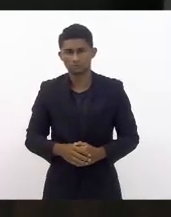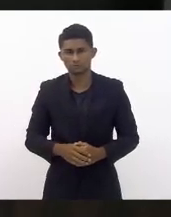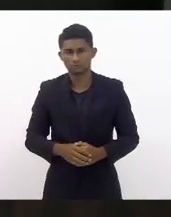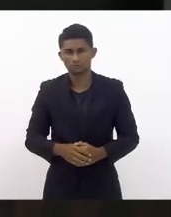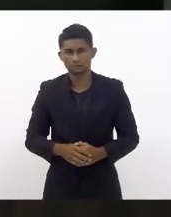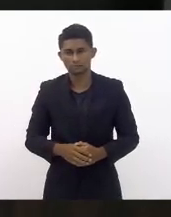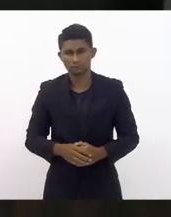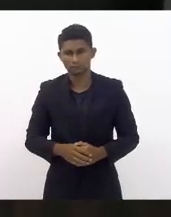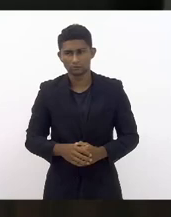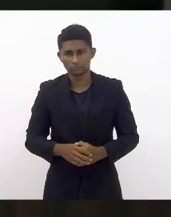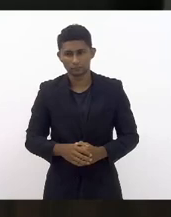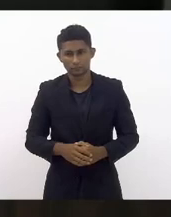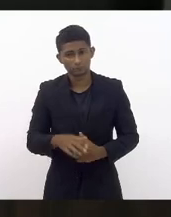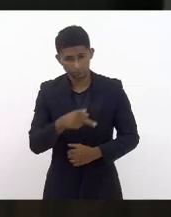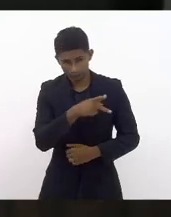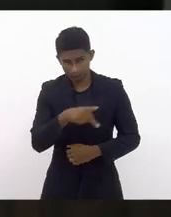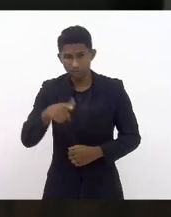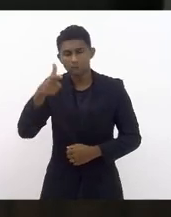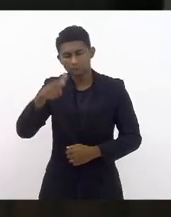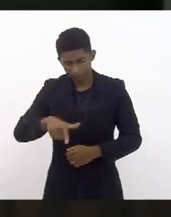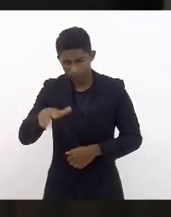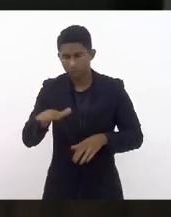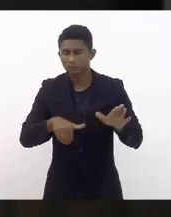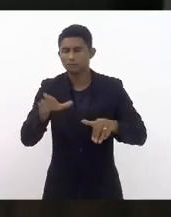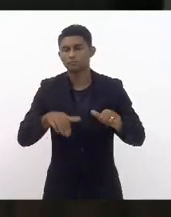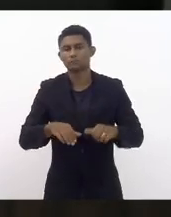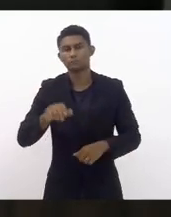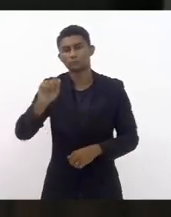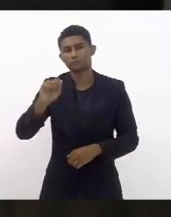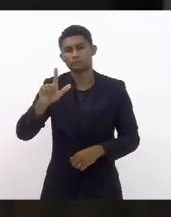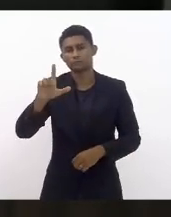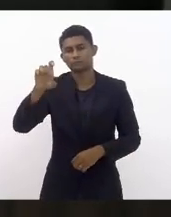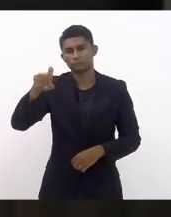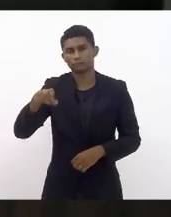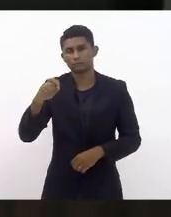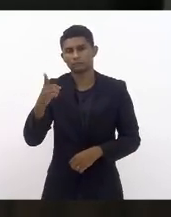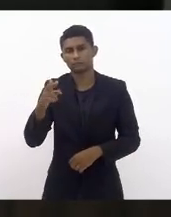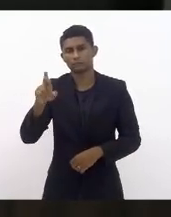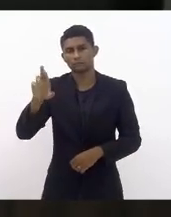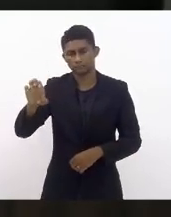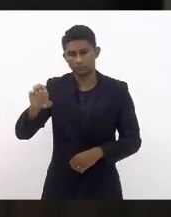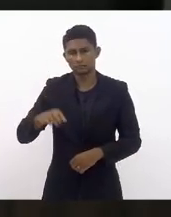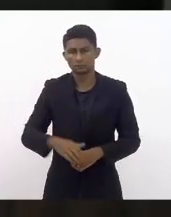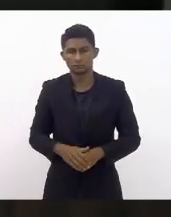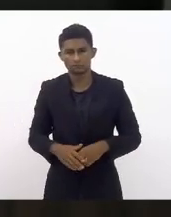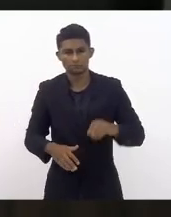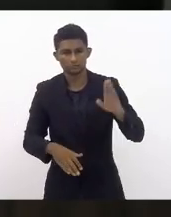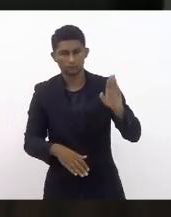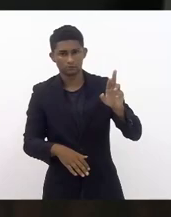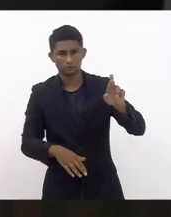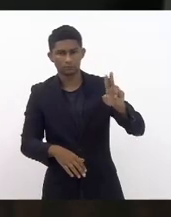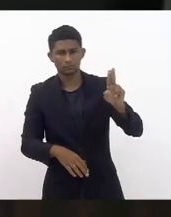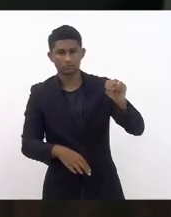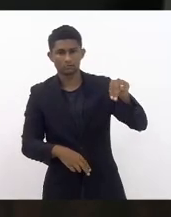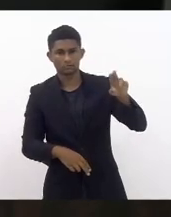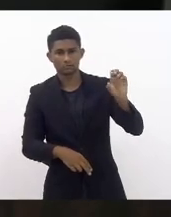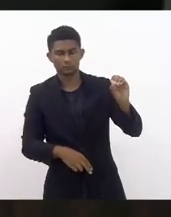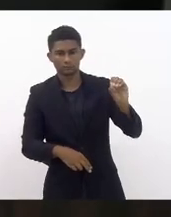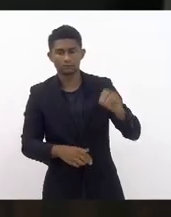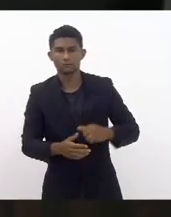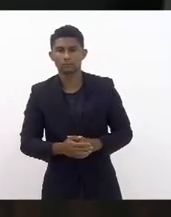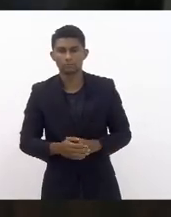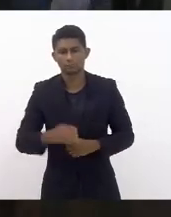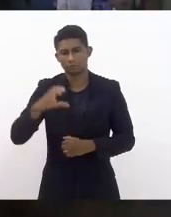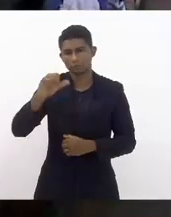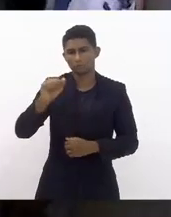segundo a presença vai proceder a segunda chamada, Alexandre Knoploch, Bruno Dauari, delegado